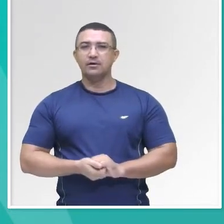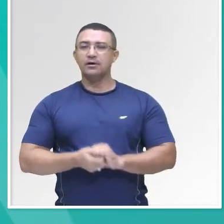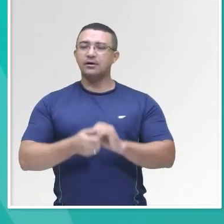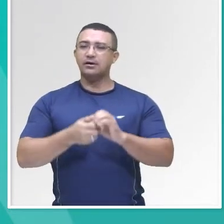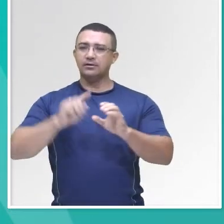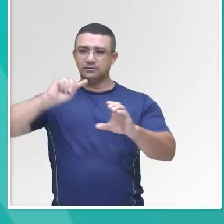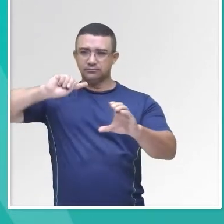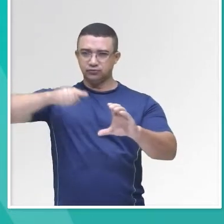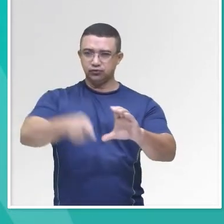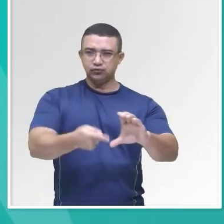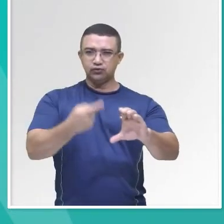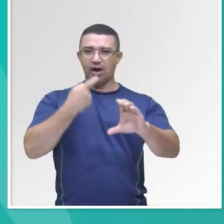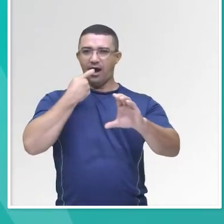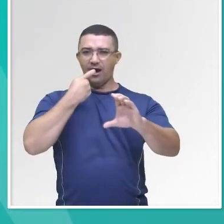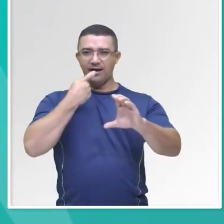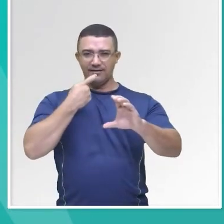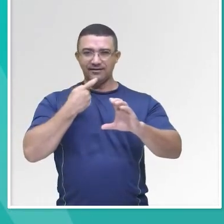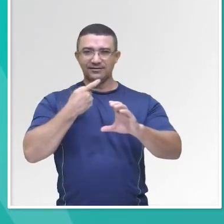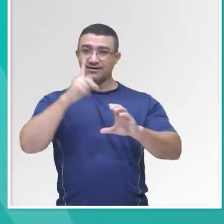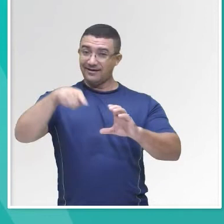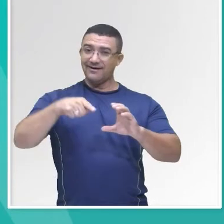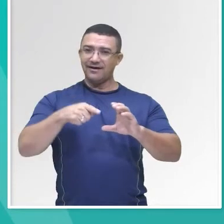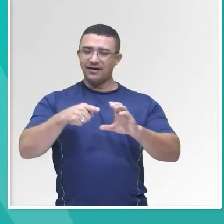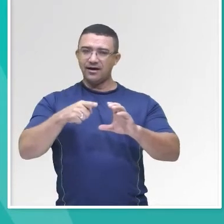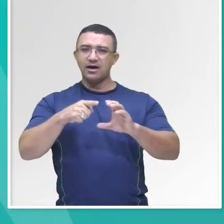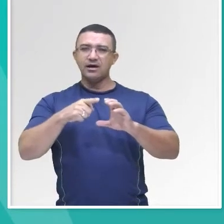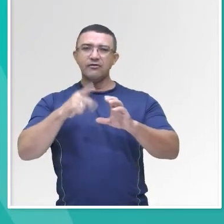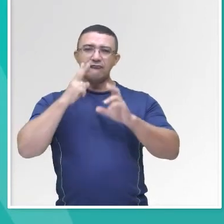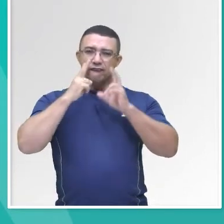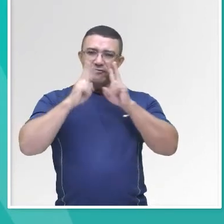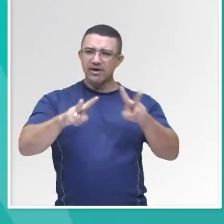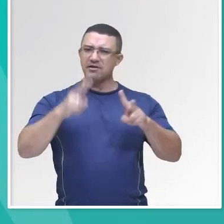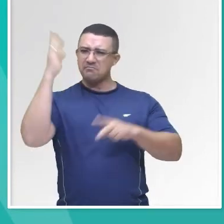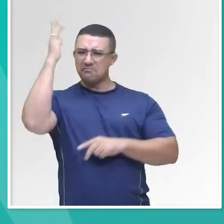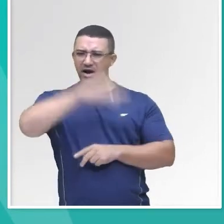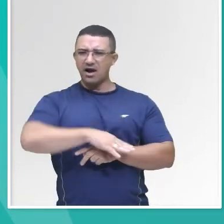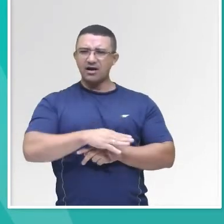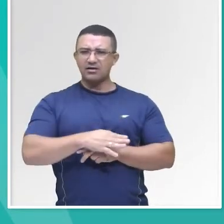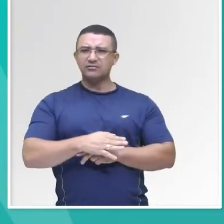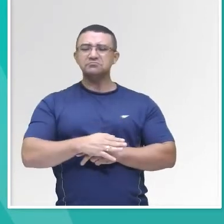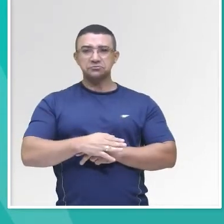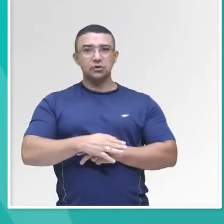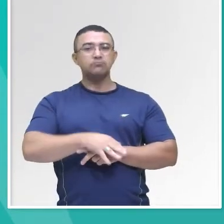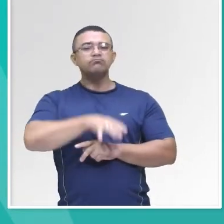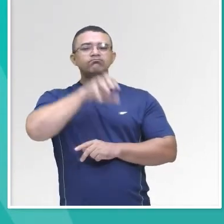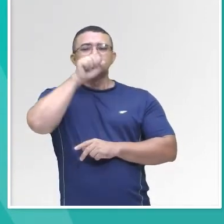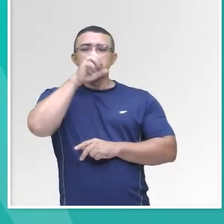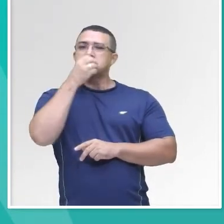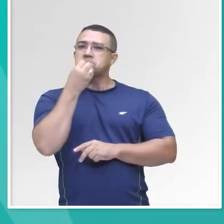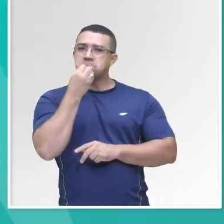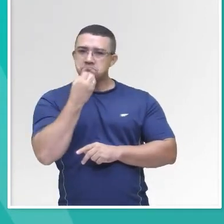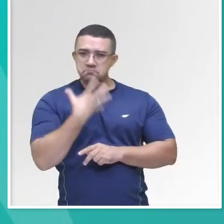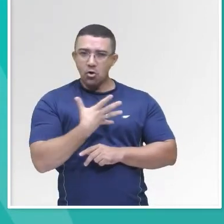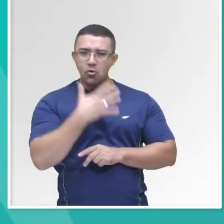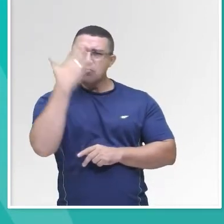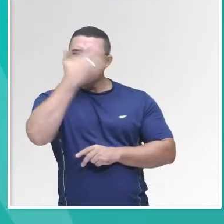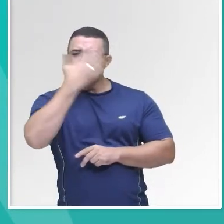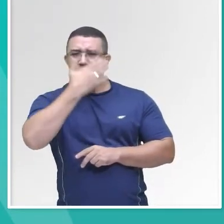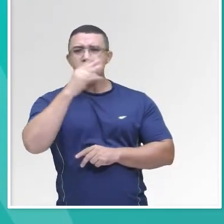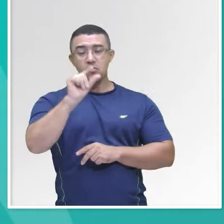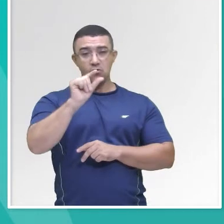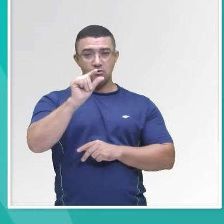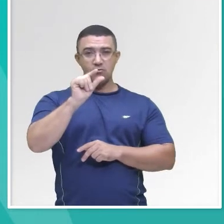tamanduá enxerga mal, escuta mal, tem um olfato muito bom, 40 vezes melhor